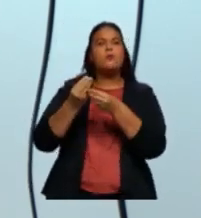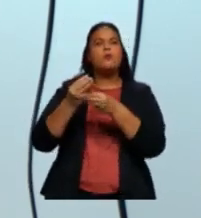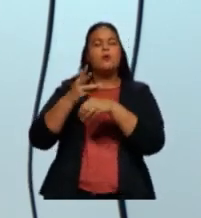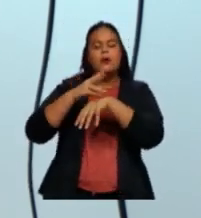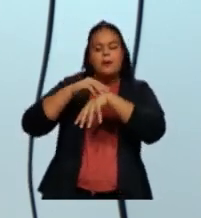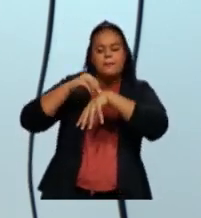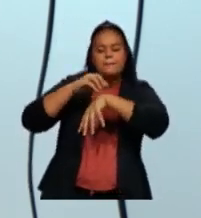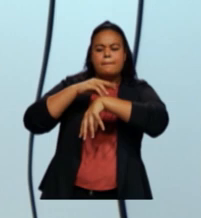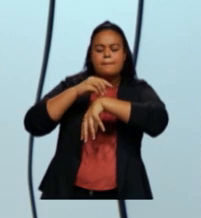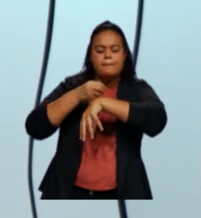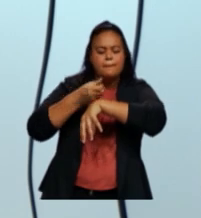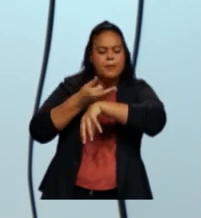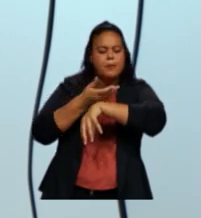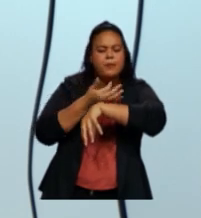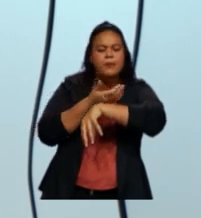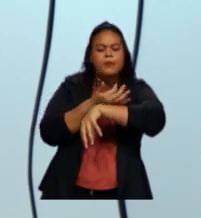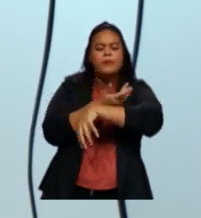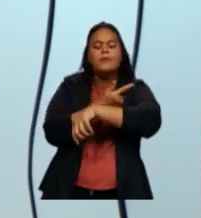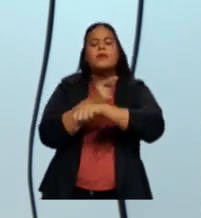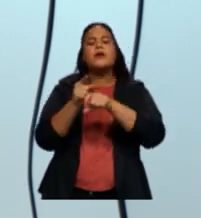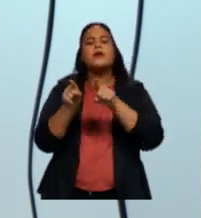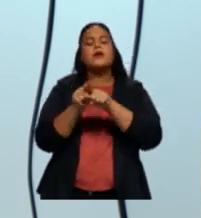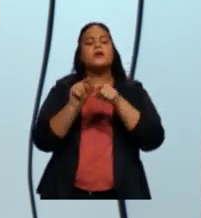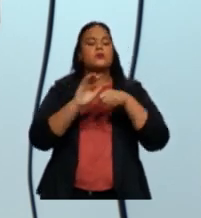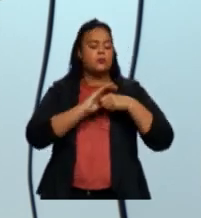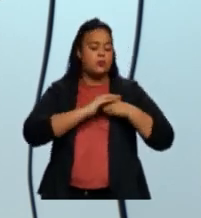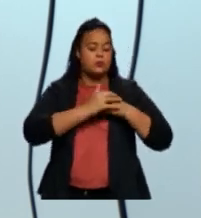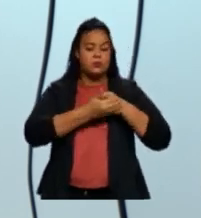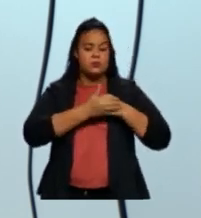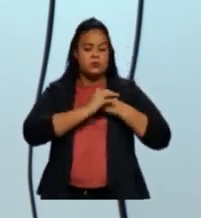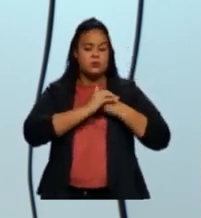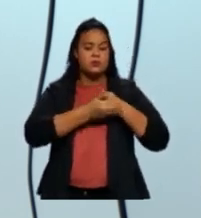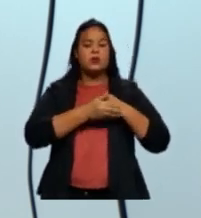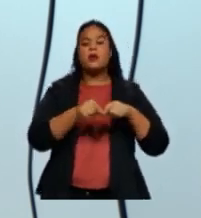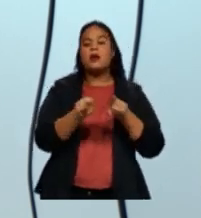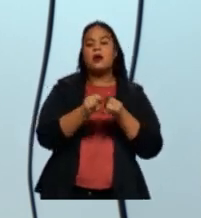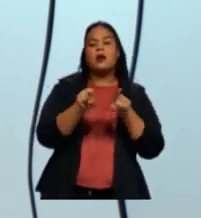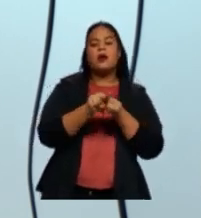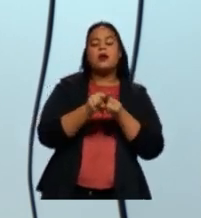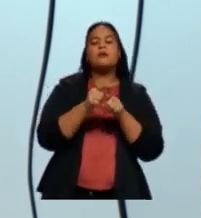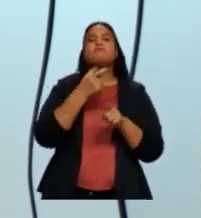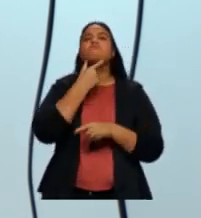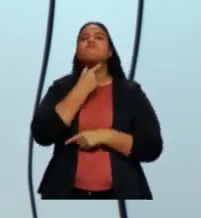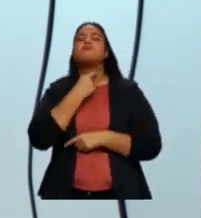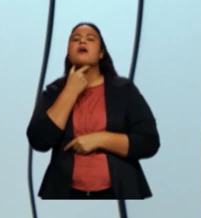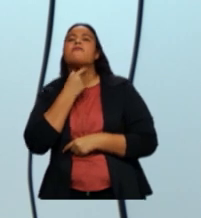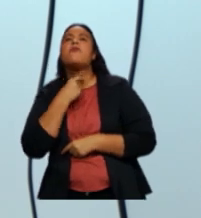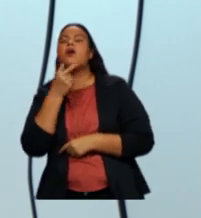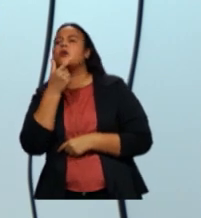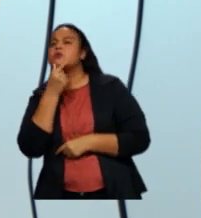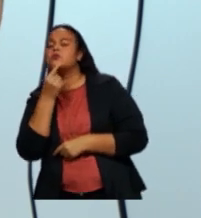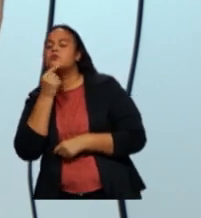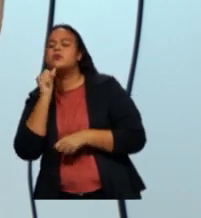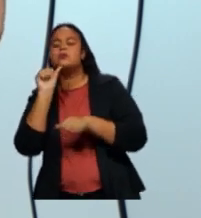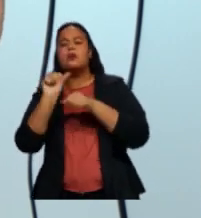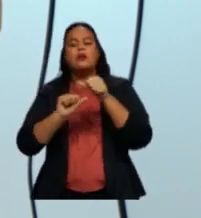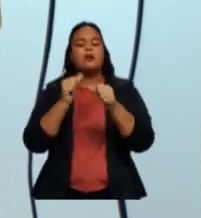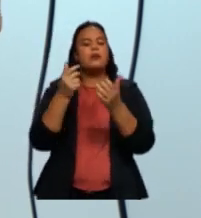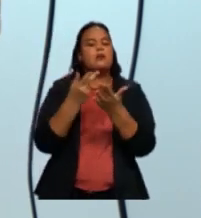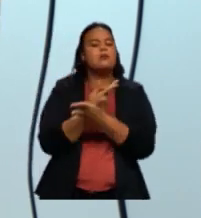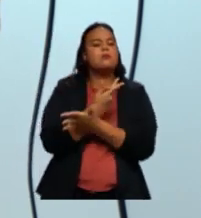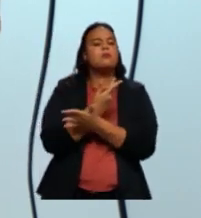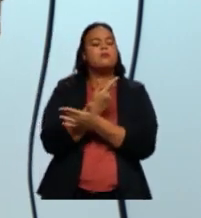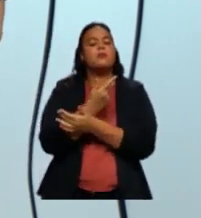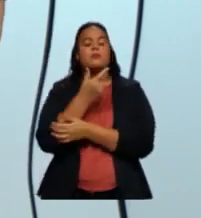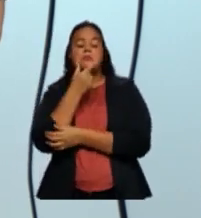pelos, no caso das meninas, seios, no caso dos meninos, avós. São mudanças que vão ocorrer tanto no corpo